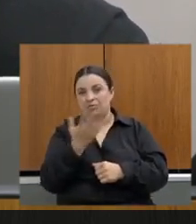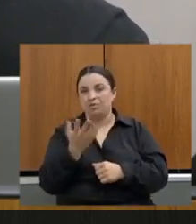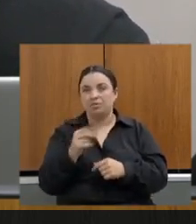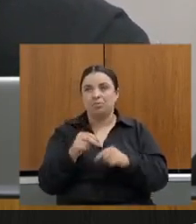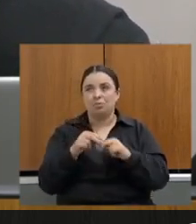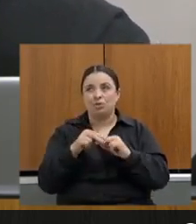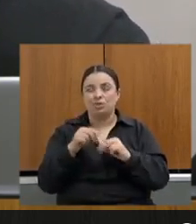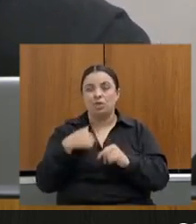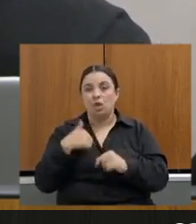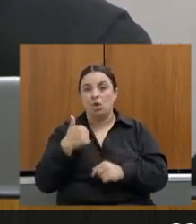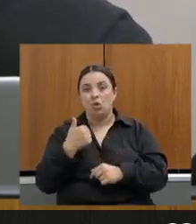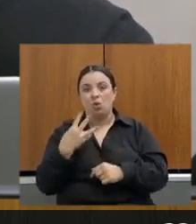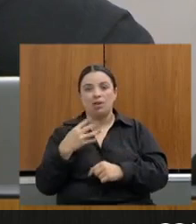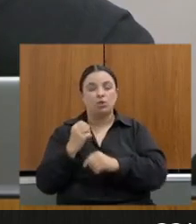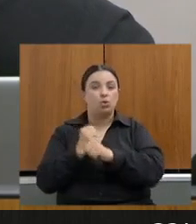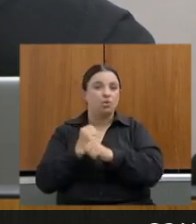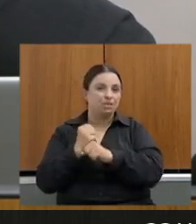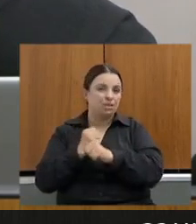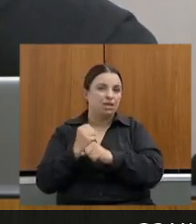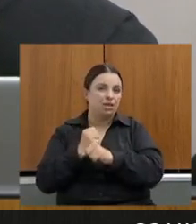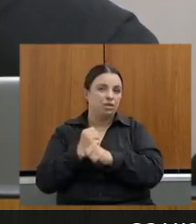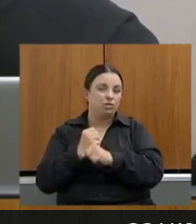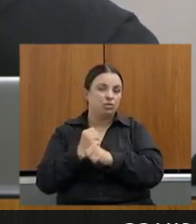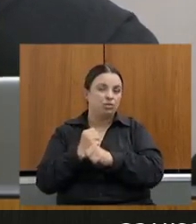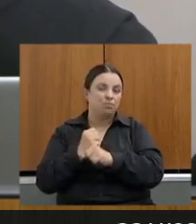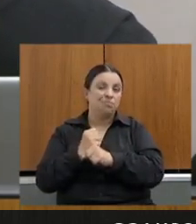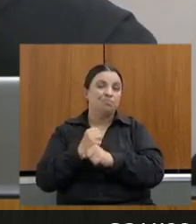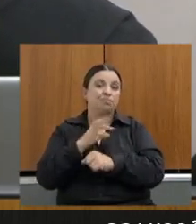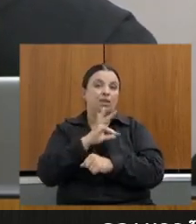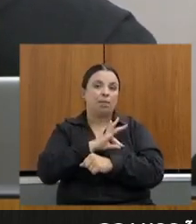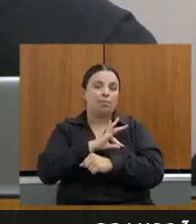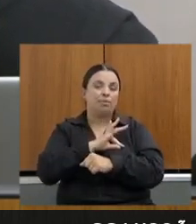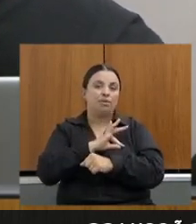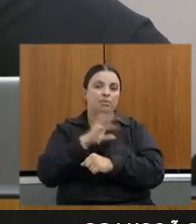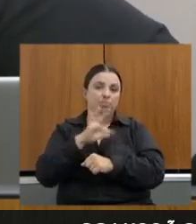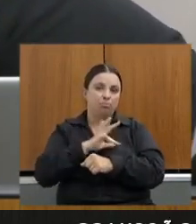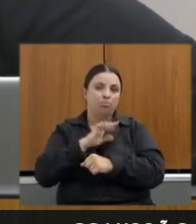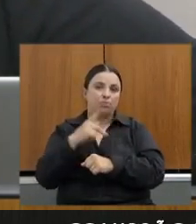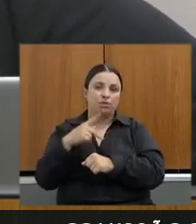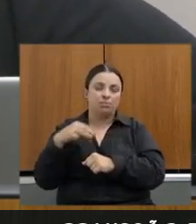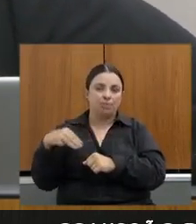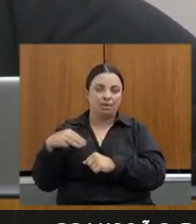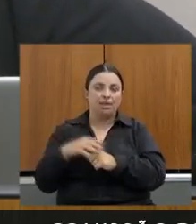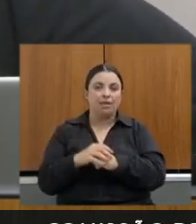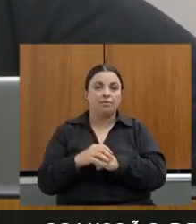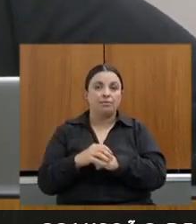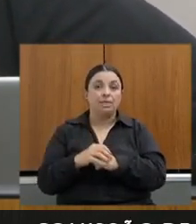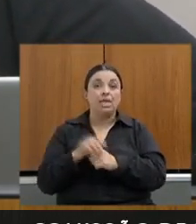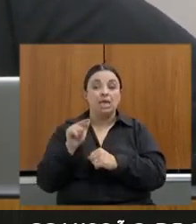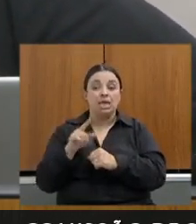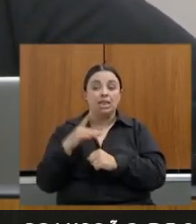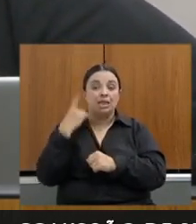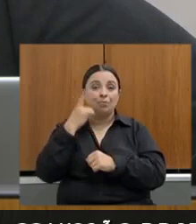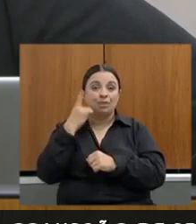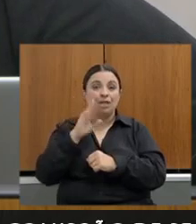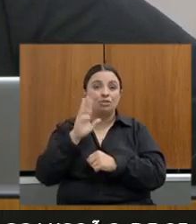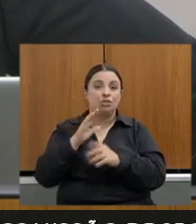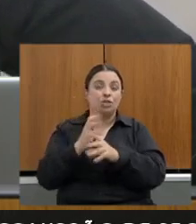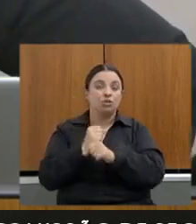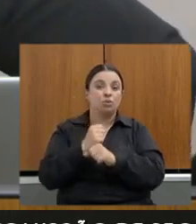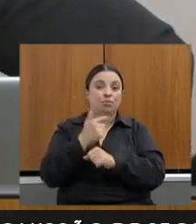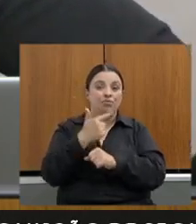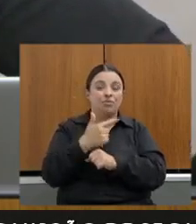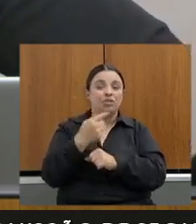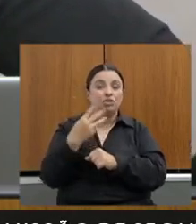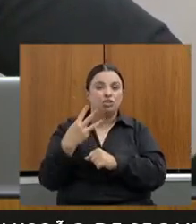foram 14 anos não deu quis mas deu 14 anos da na polícia militar e 23 de mandatos então 23